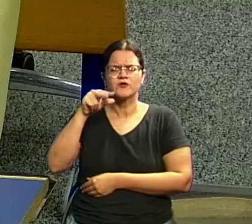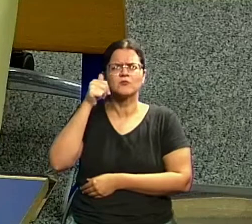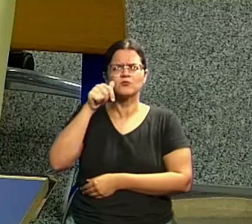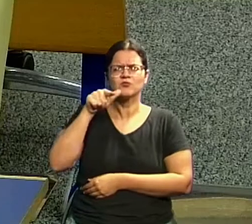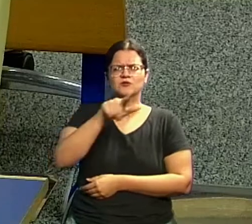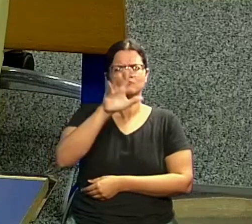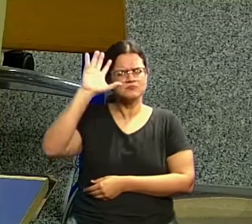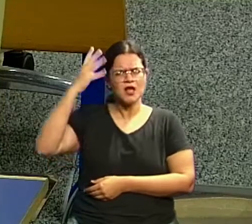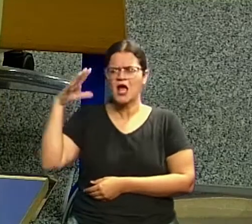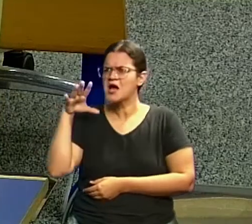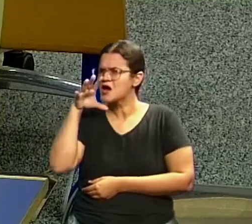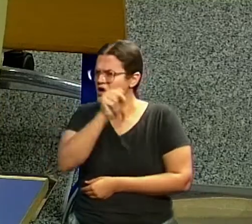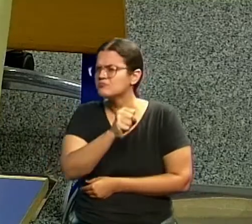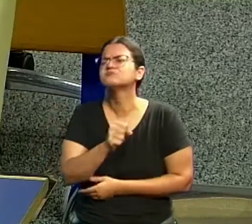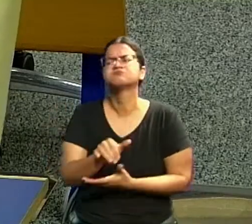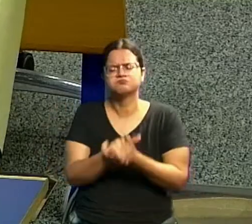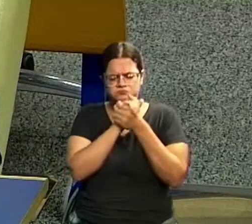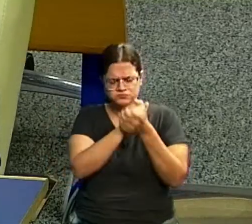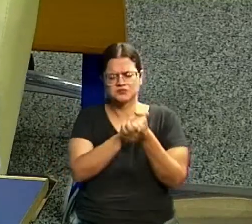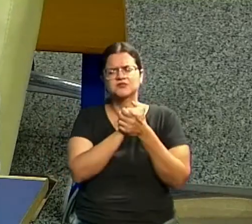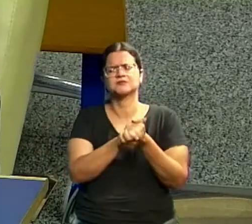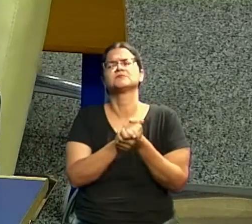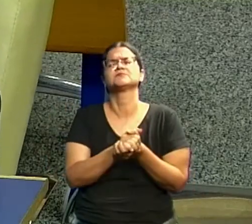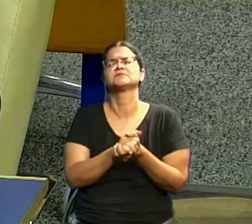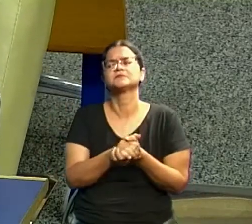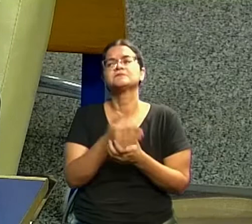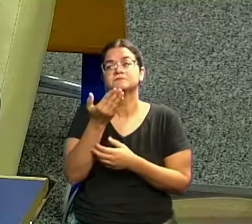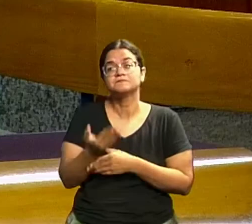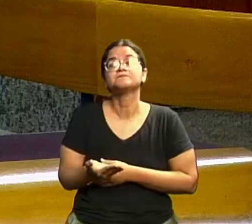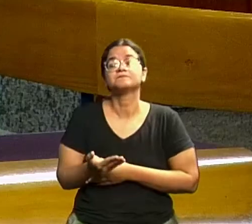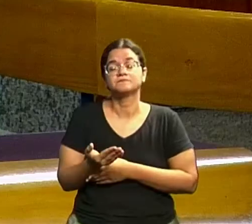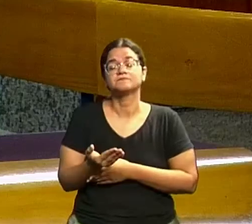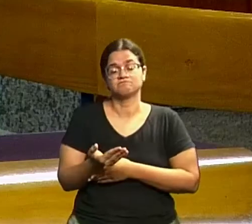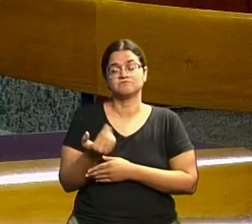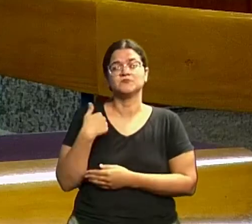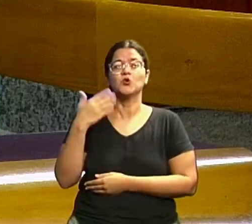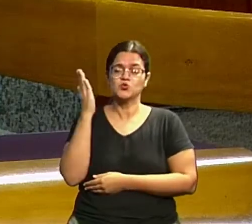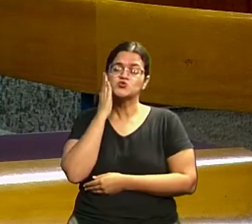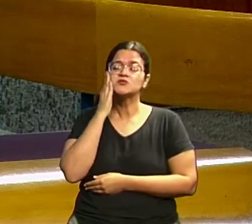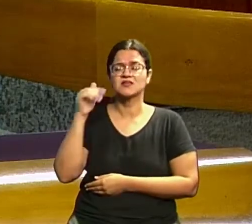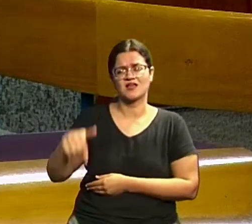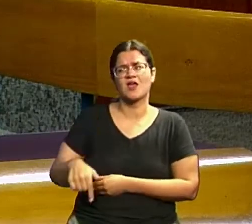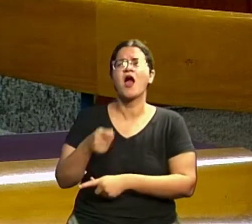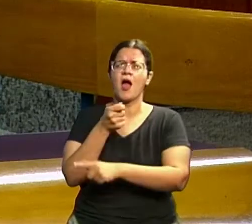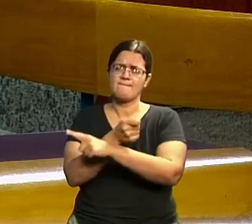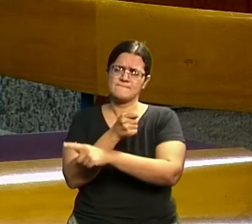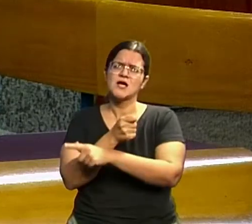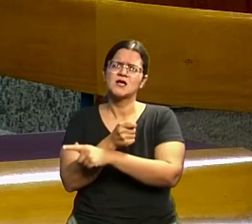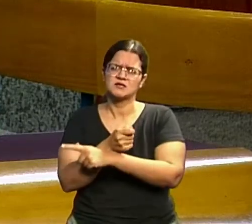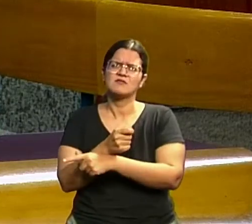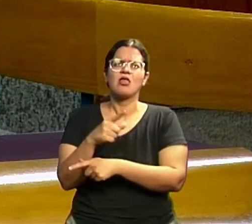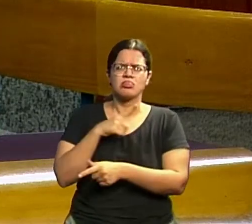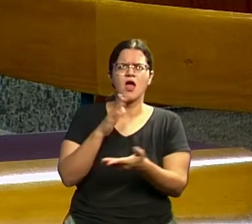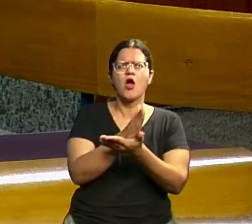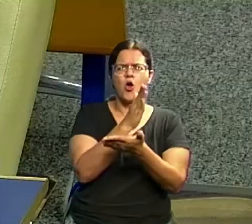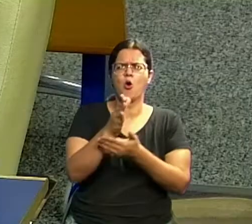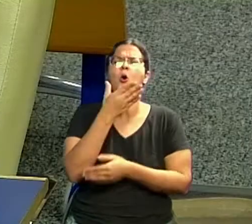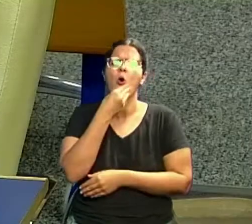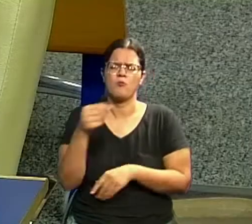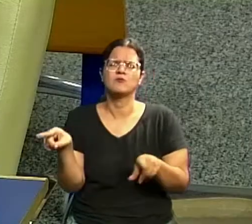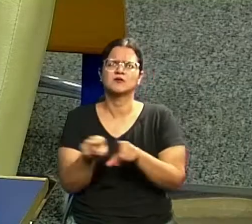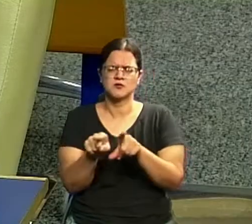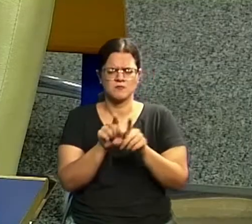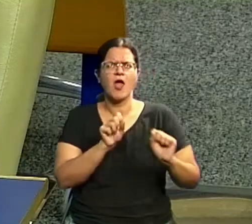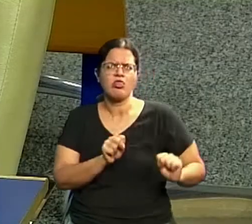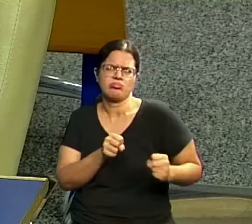rápido. Parabéns pela atitude. Quero dizer para você que eu sei que a Aparecida de Goiânia, no parlamento, deve ter homens também